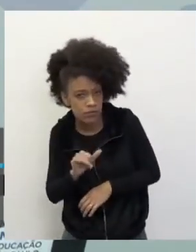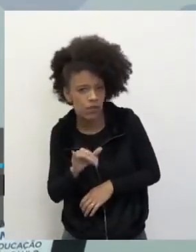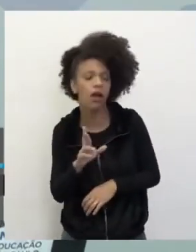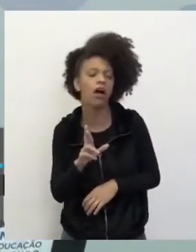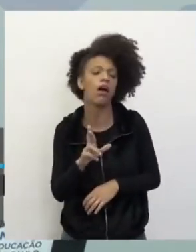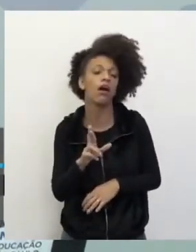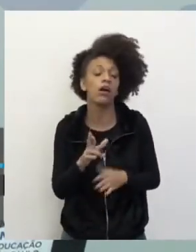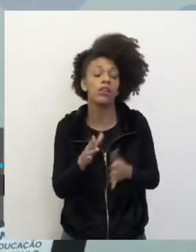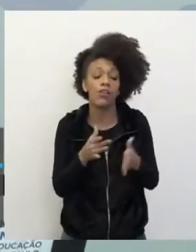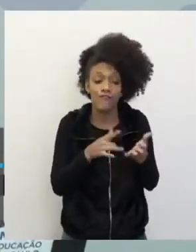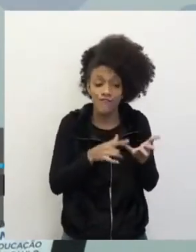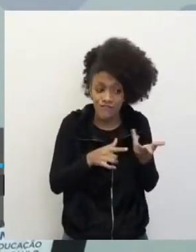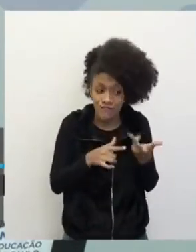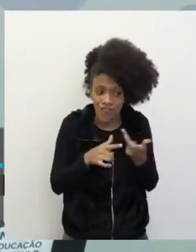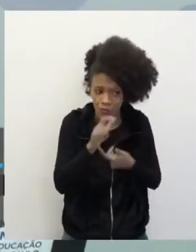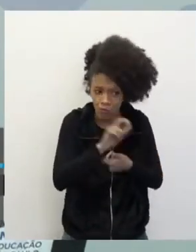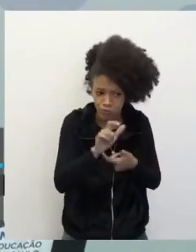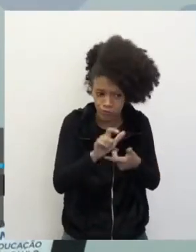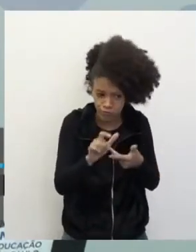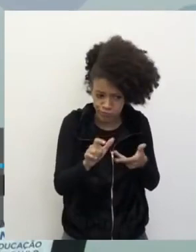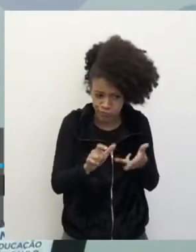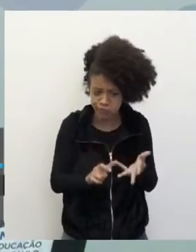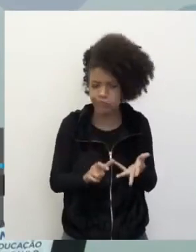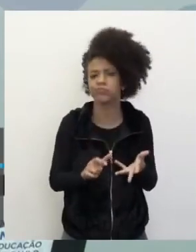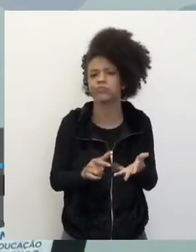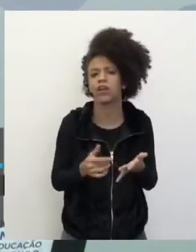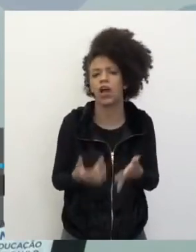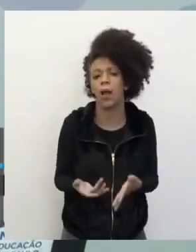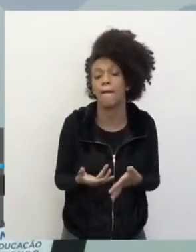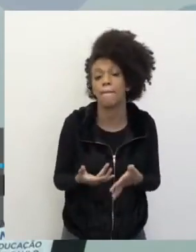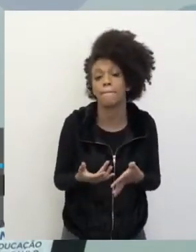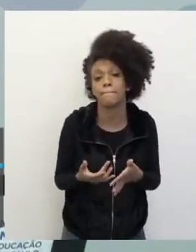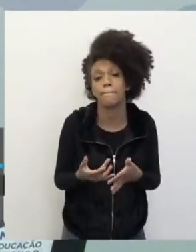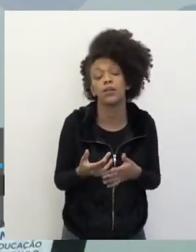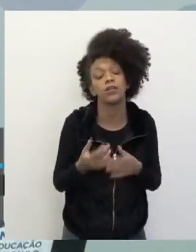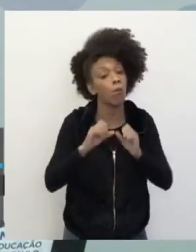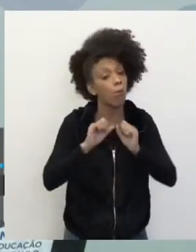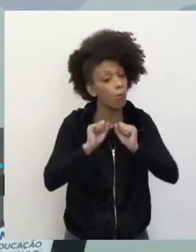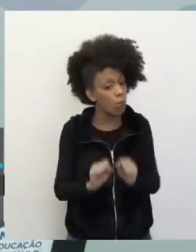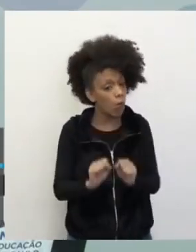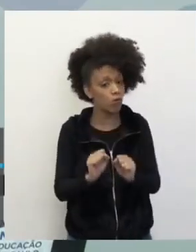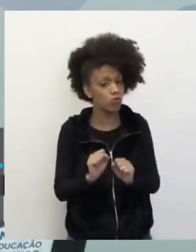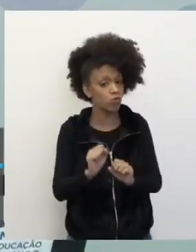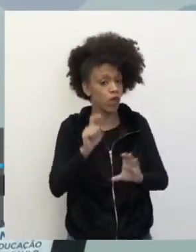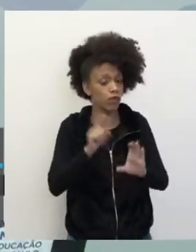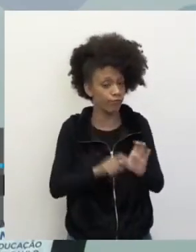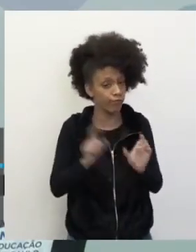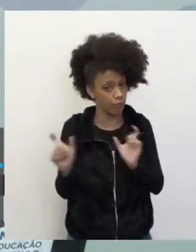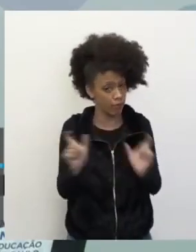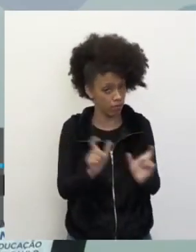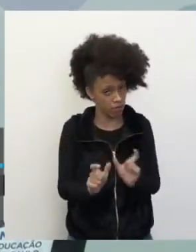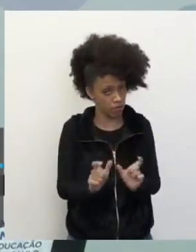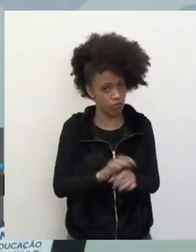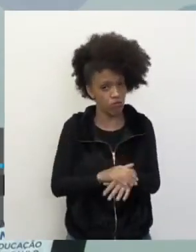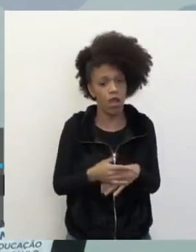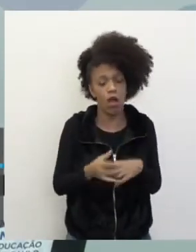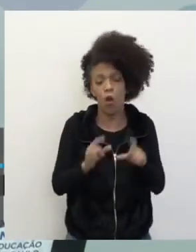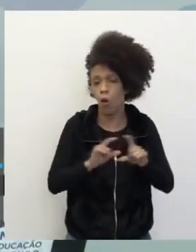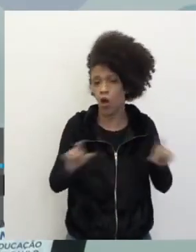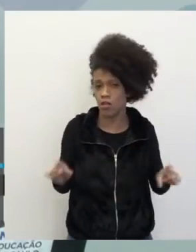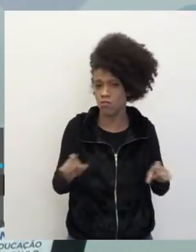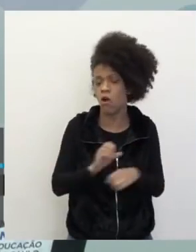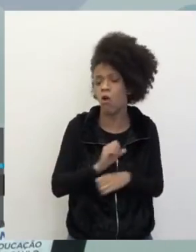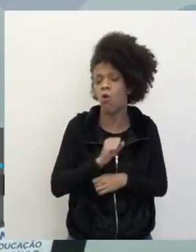aqui e temos, sim, orações subordinadas, porque eu não posso ter aqui uma independente da outra, tá bom? Elas são orações